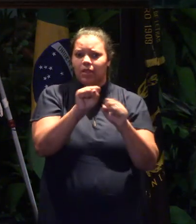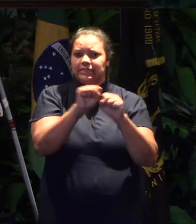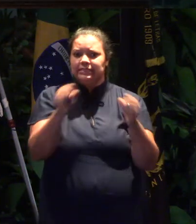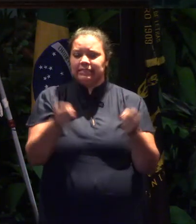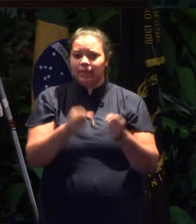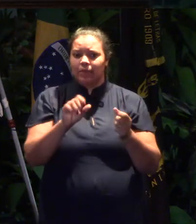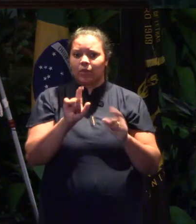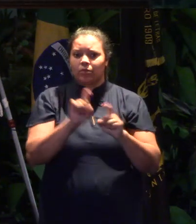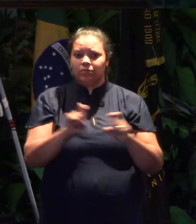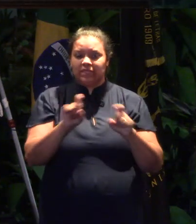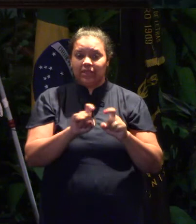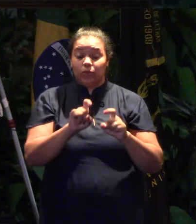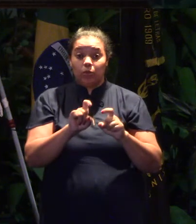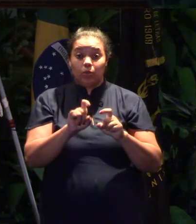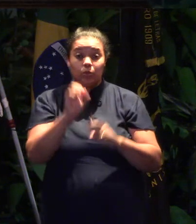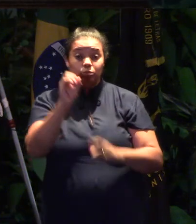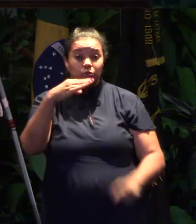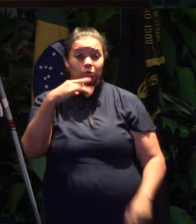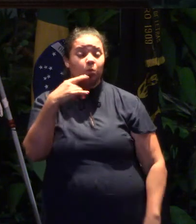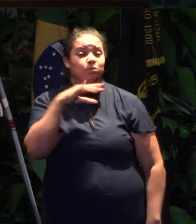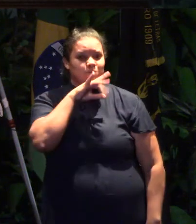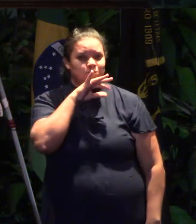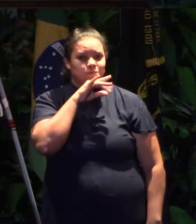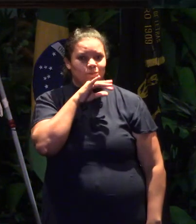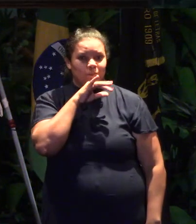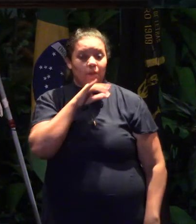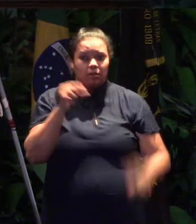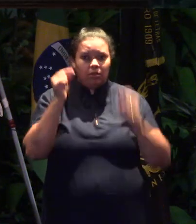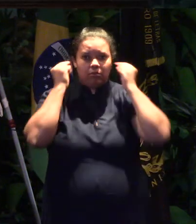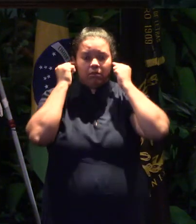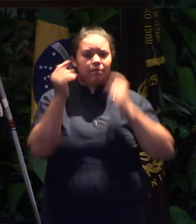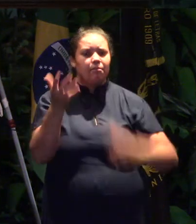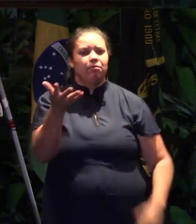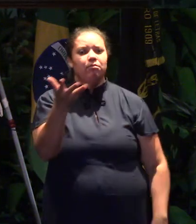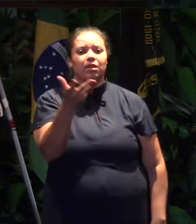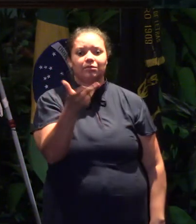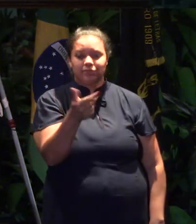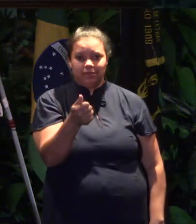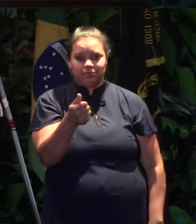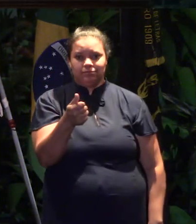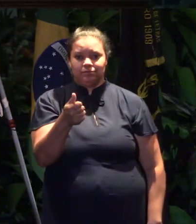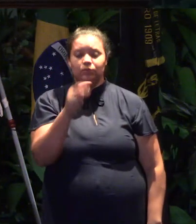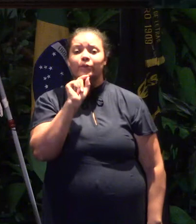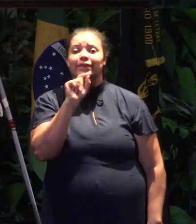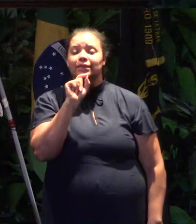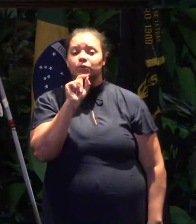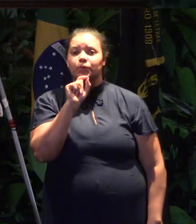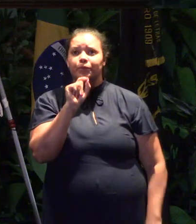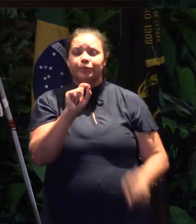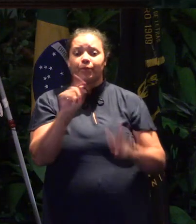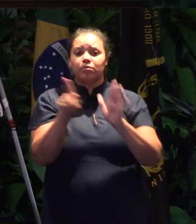O sonzinho está um pouco ruim, porque, como eu falei, o alto-falante está estourado. No fone de ouvido sai perfeito. O que é isso? Né? É um leitor de tela,